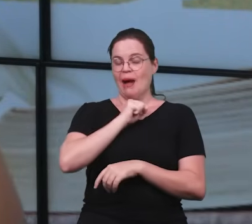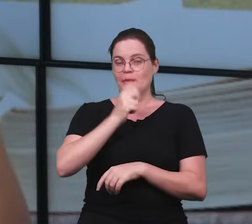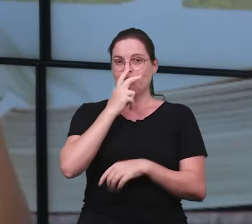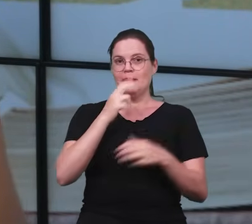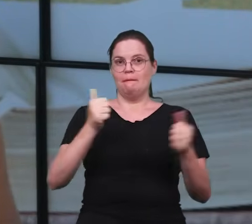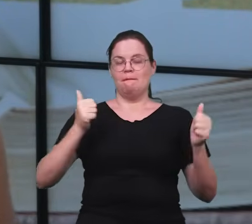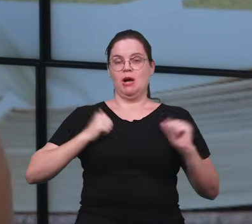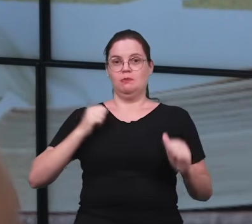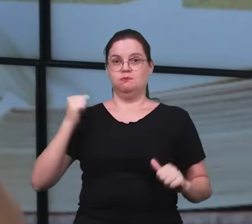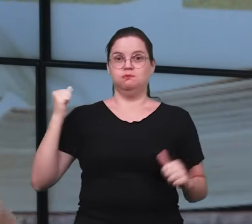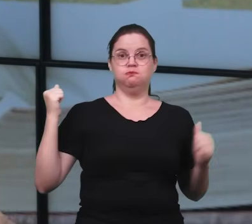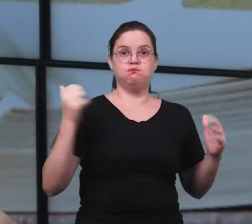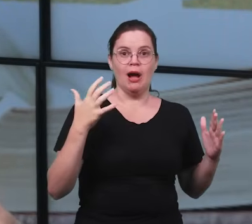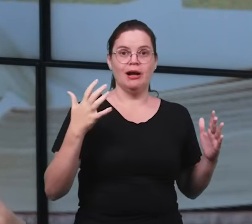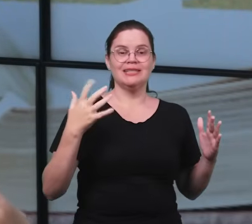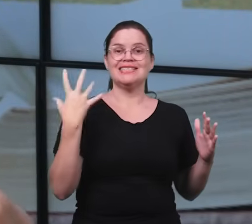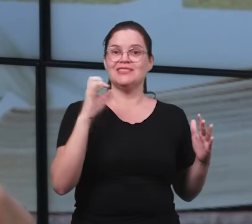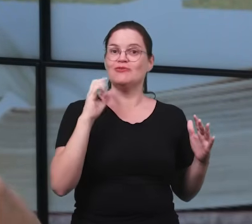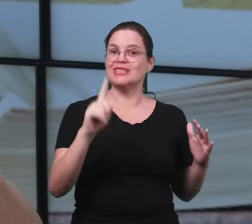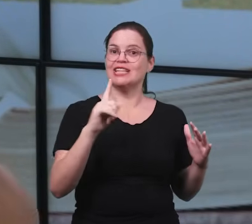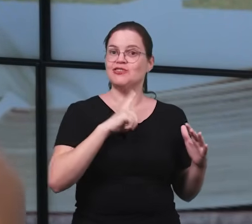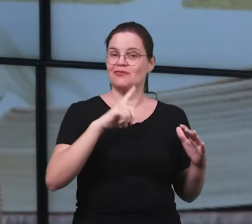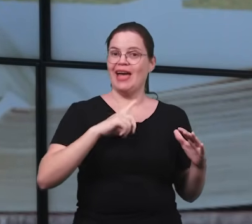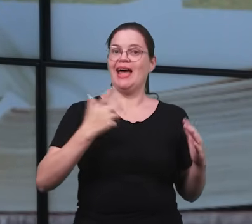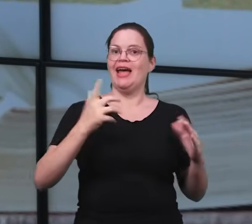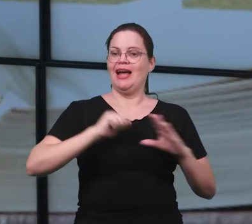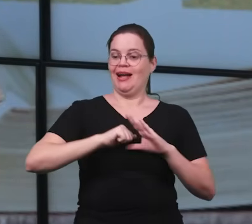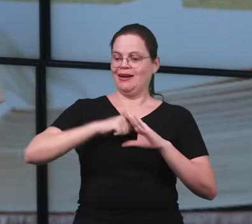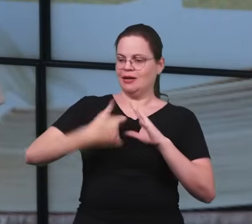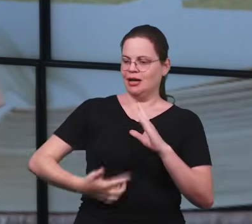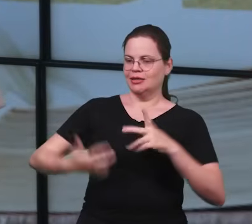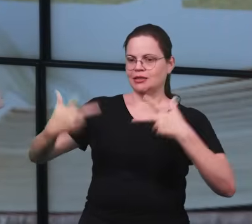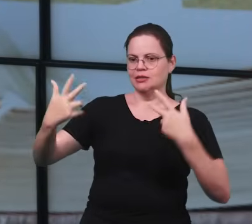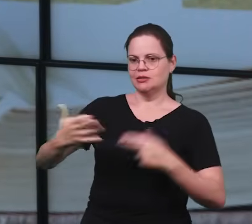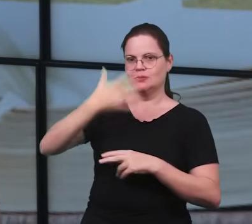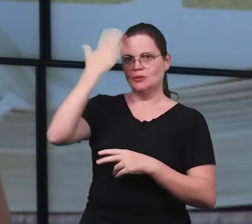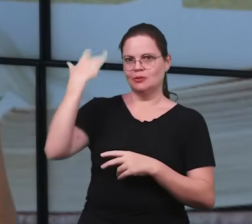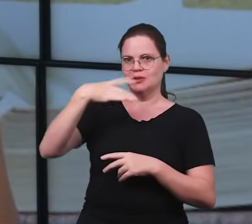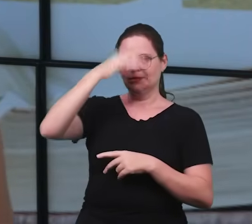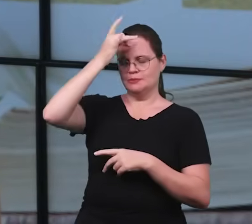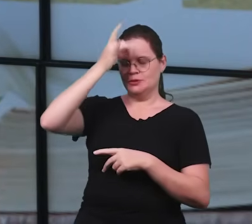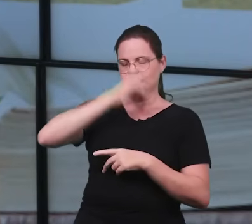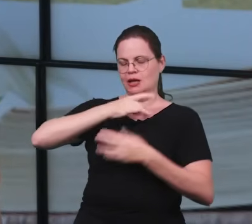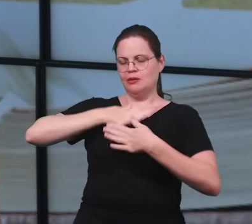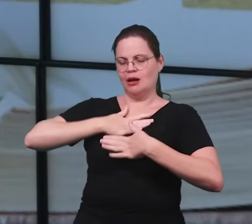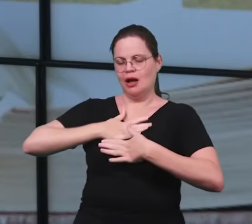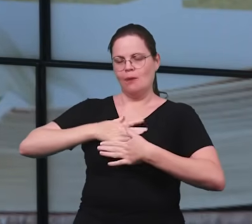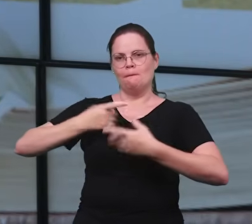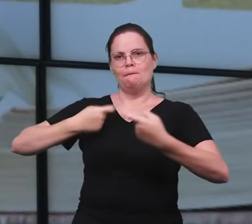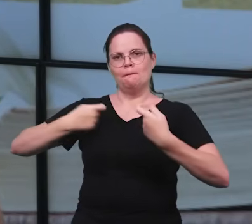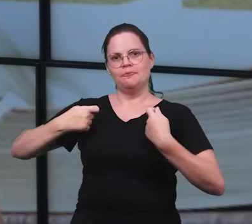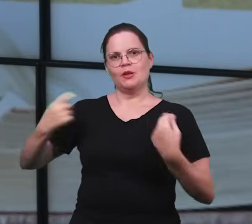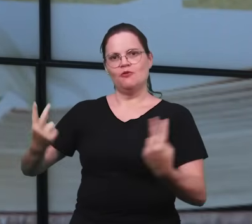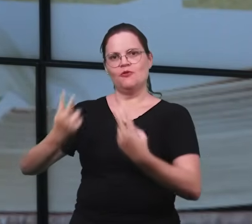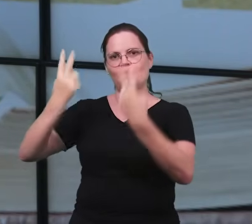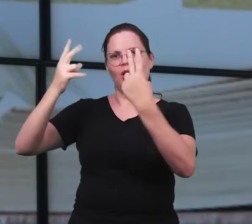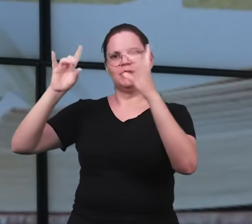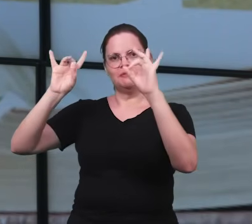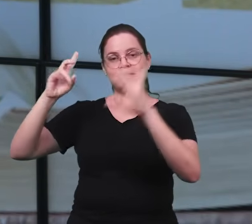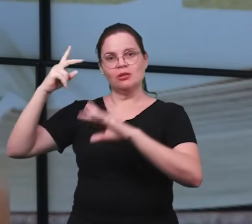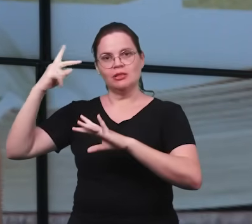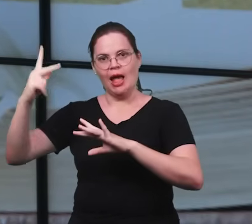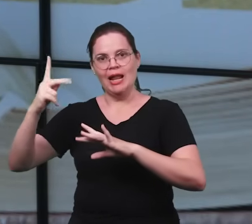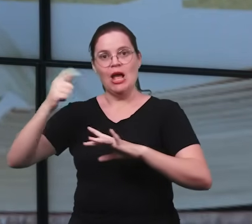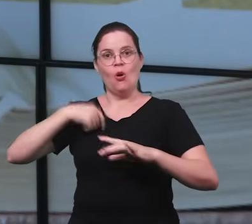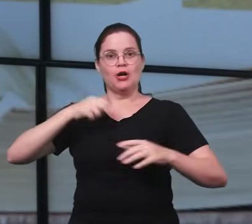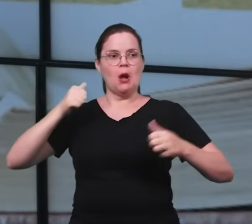se você estiver vestida com esse espírito manso e quieto, com a virtude que vem do Senhor, o que vai sair da